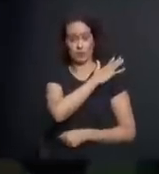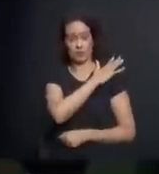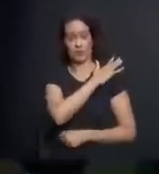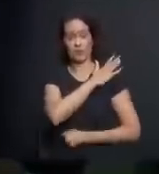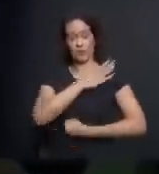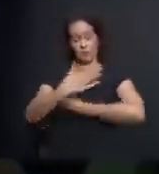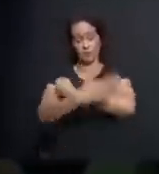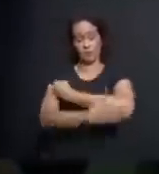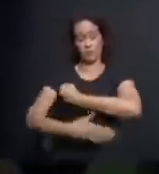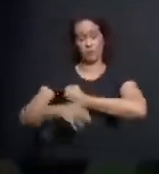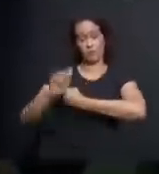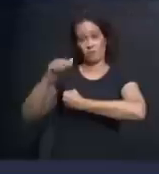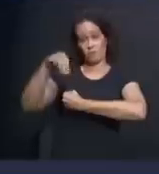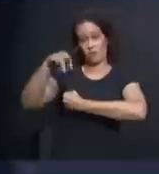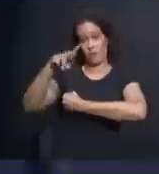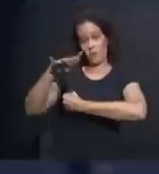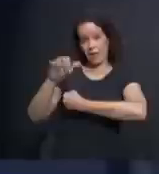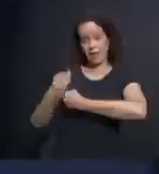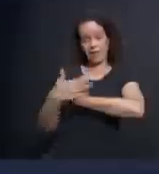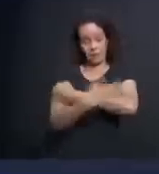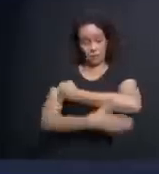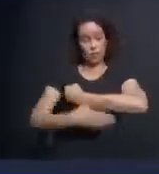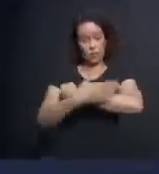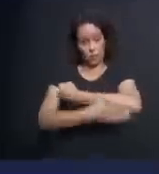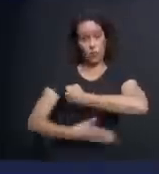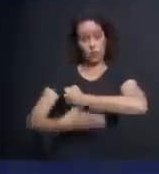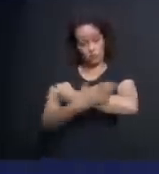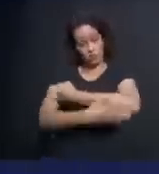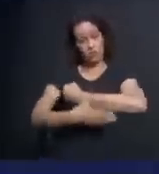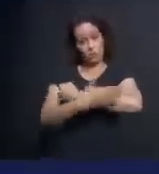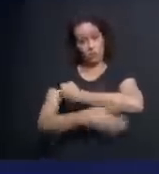escudo. Não inventa moda não, falei. É o escudo.